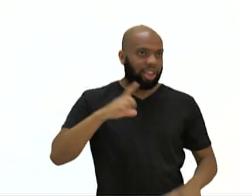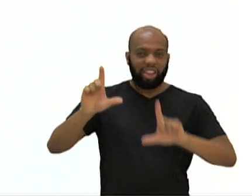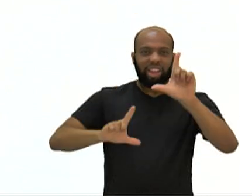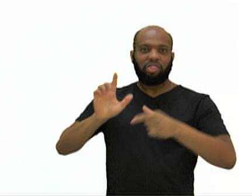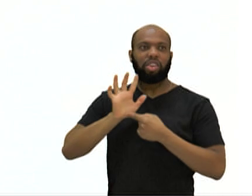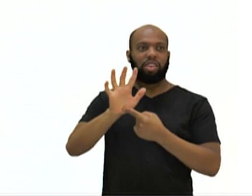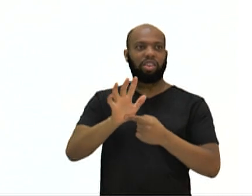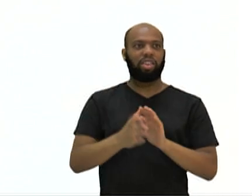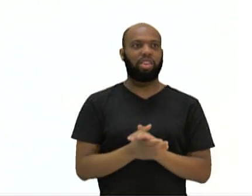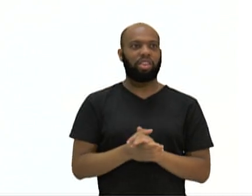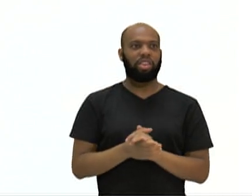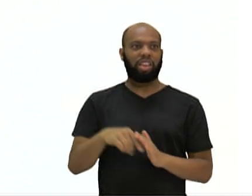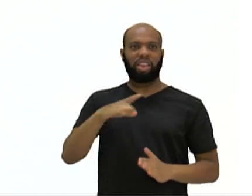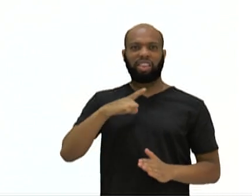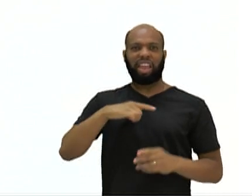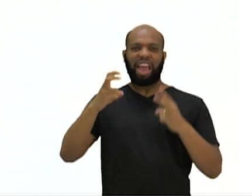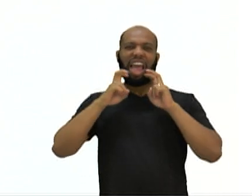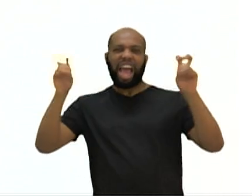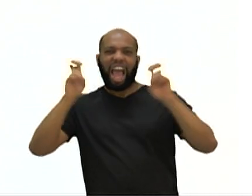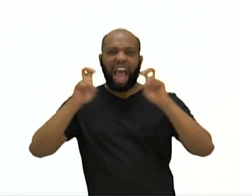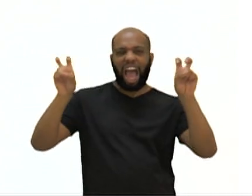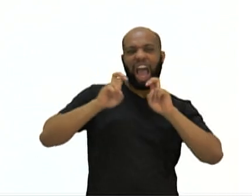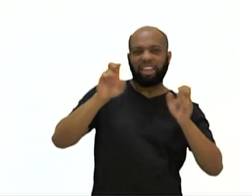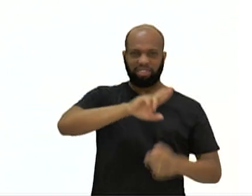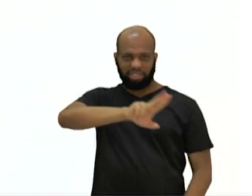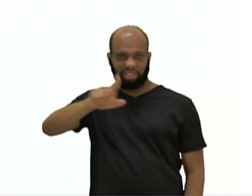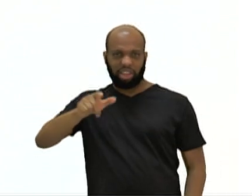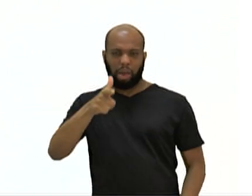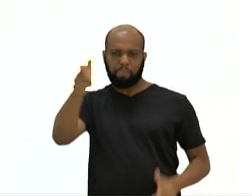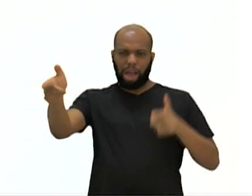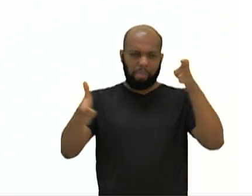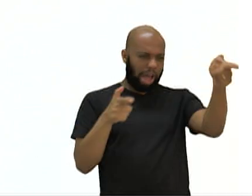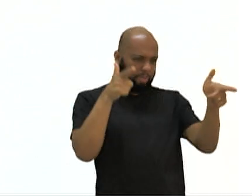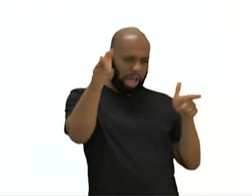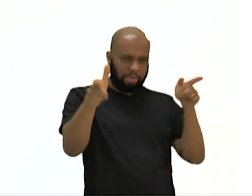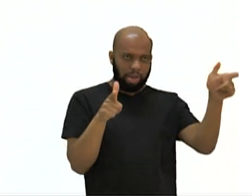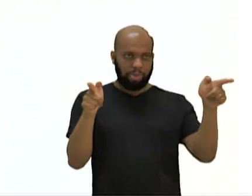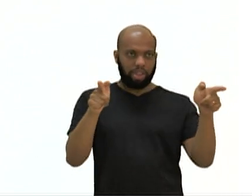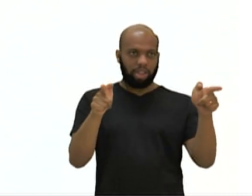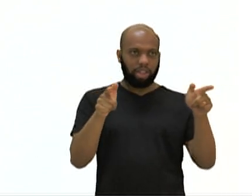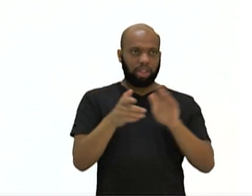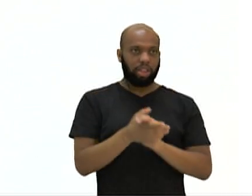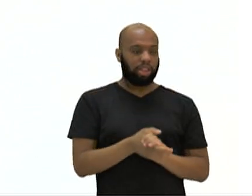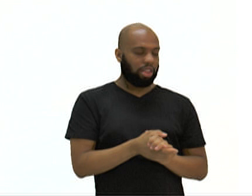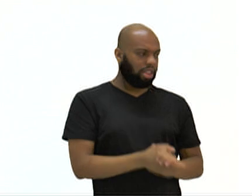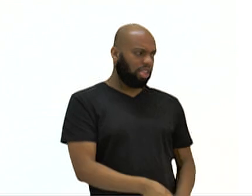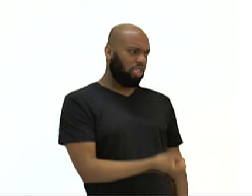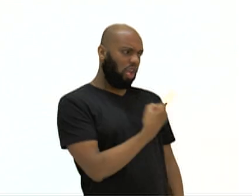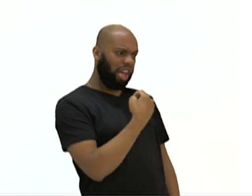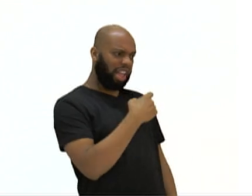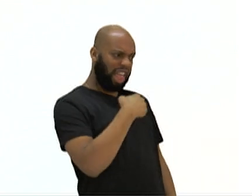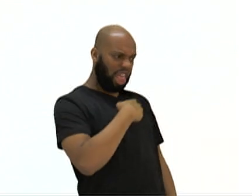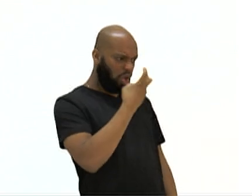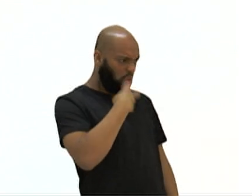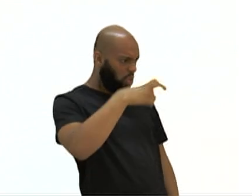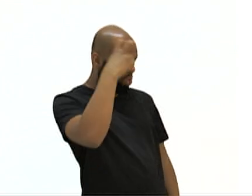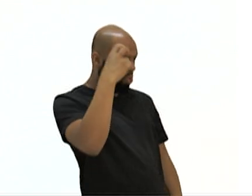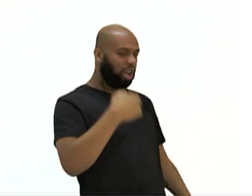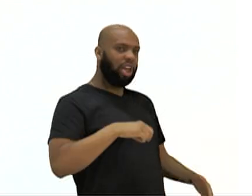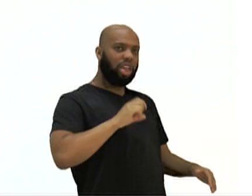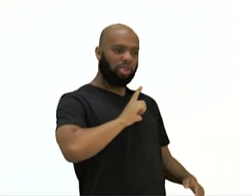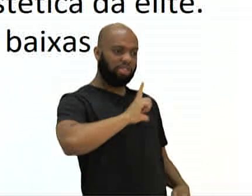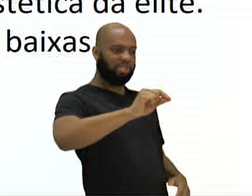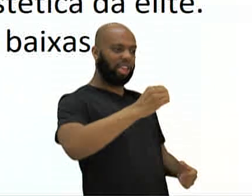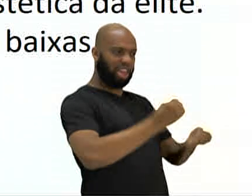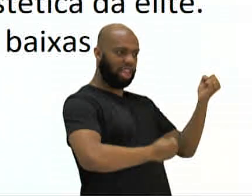toma, bang, bang, grito, berro, tiros, né? Daí ela diz, se eu fosse a cultura, saltava do veículo e